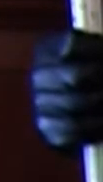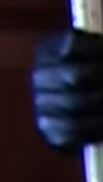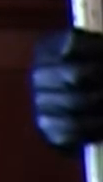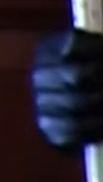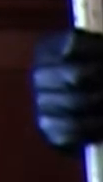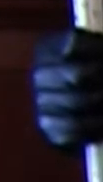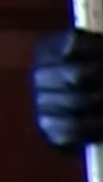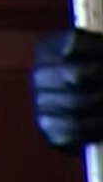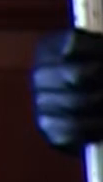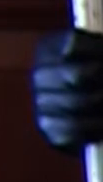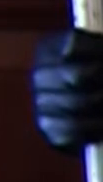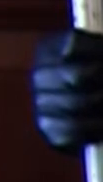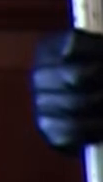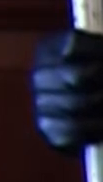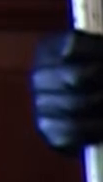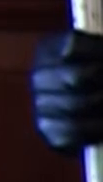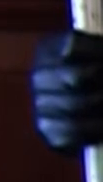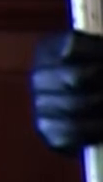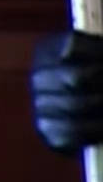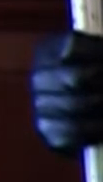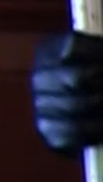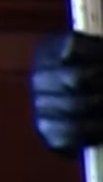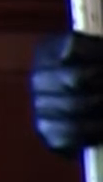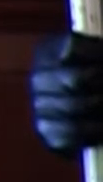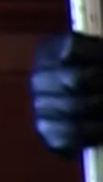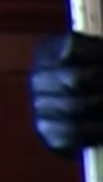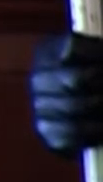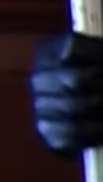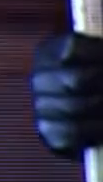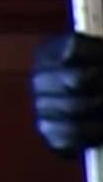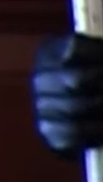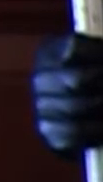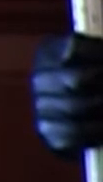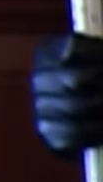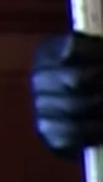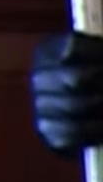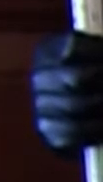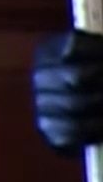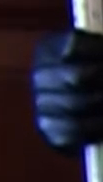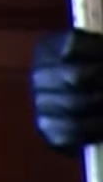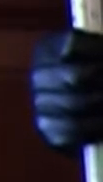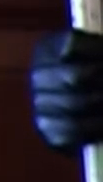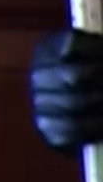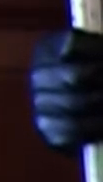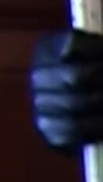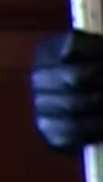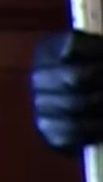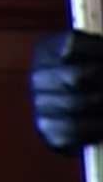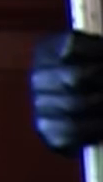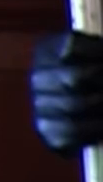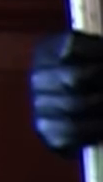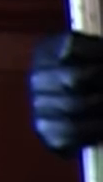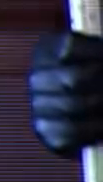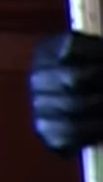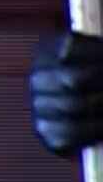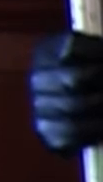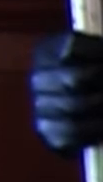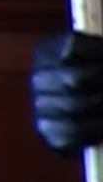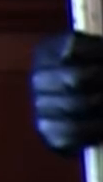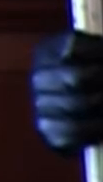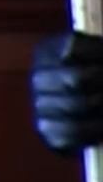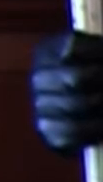prestar a melhor jurisdição. E o exemplo disso foi o que fizemos essa semana, de maneira coordenada e